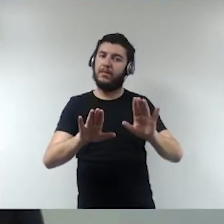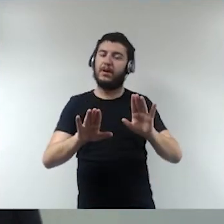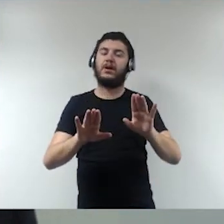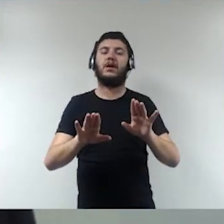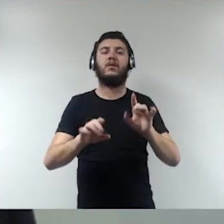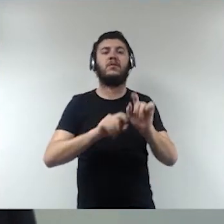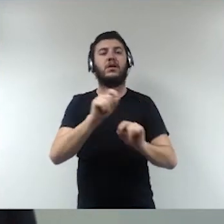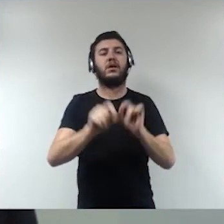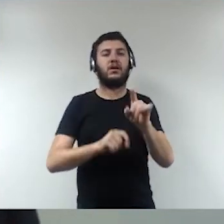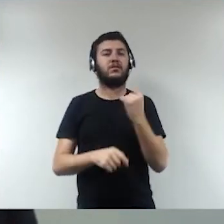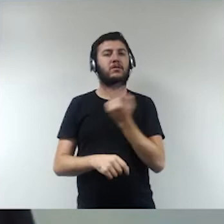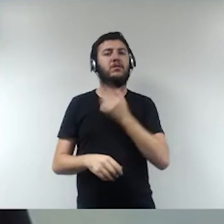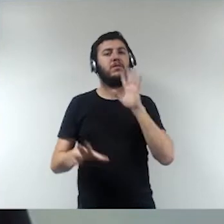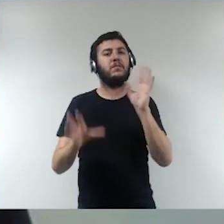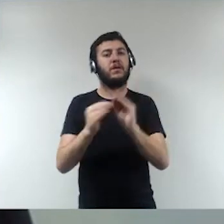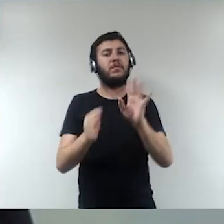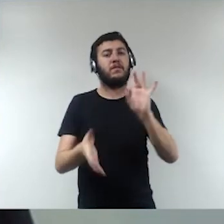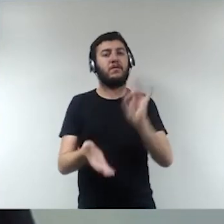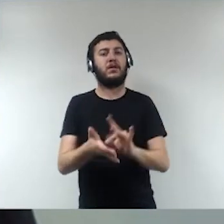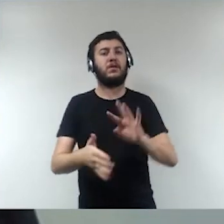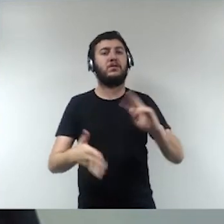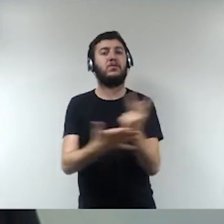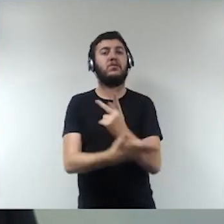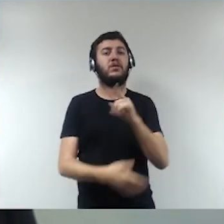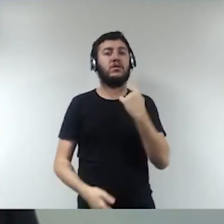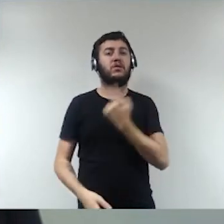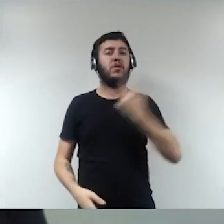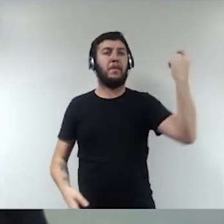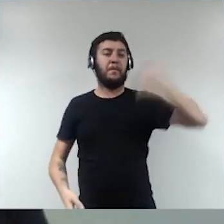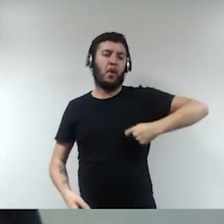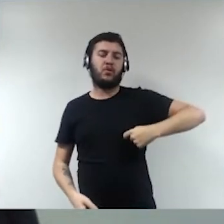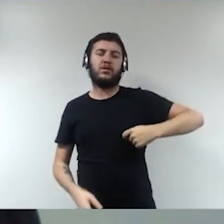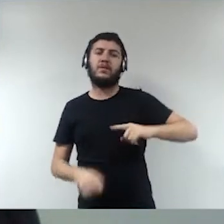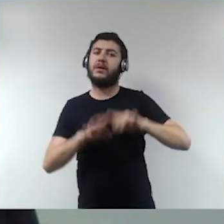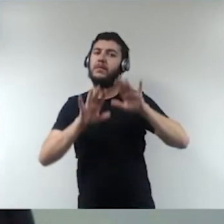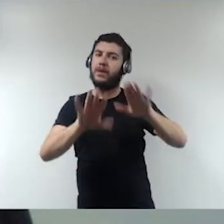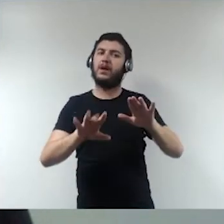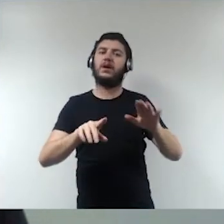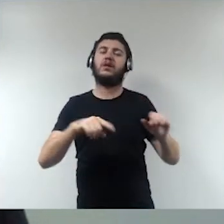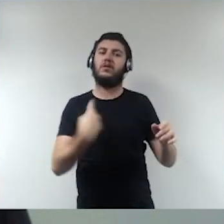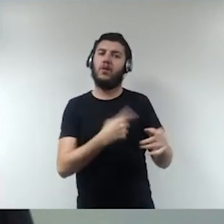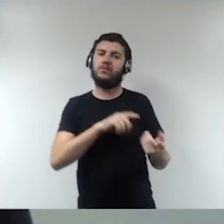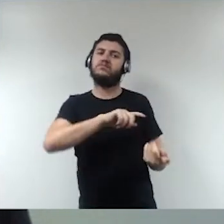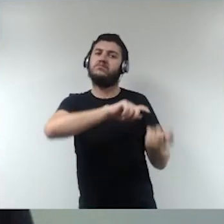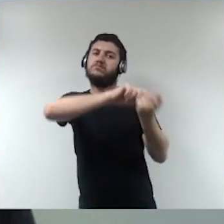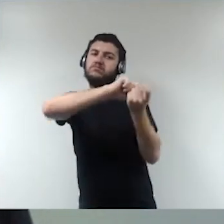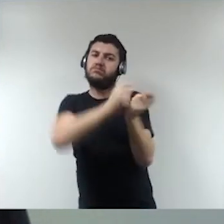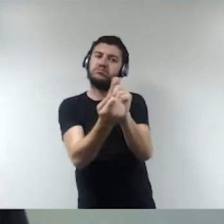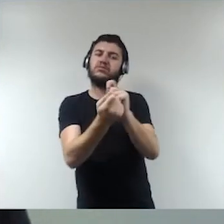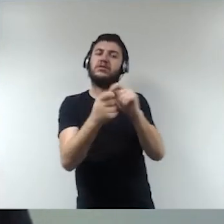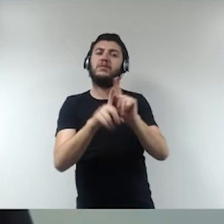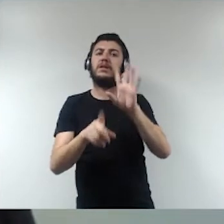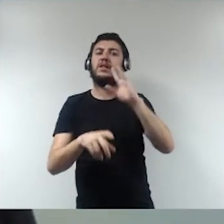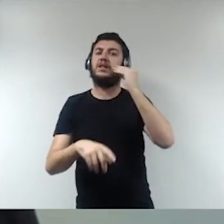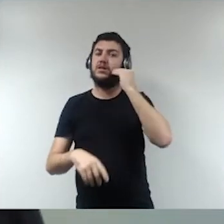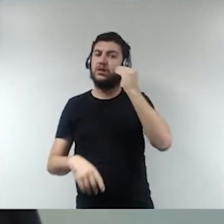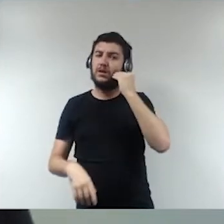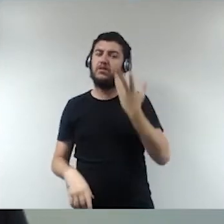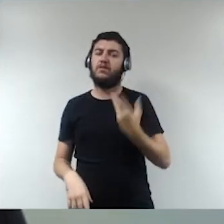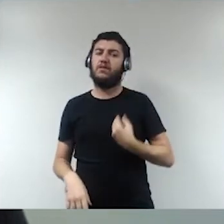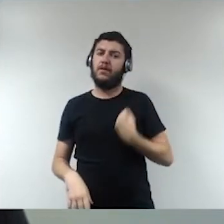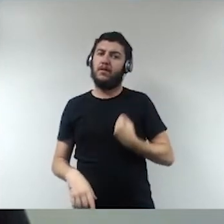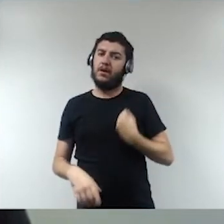que é da realidade que nos foi imposta e que nós estamos nos adaptando e tentando conviver com ela. Isso é um